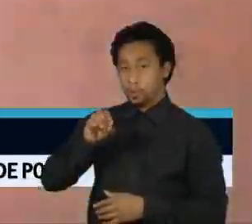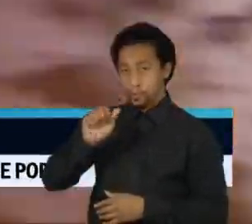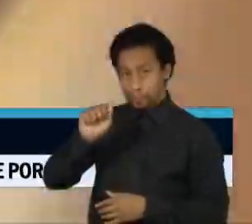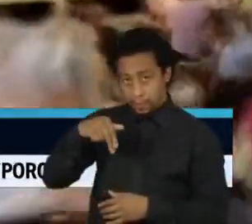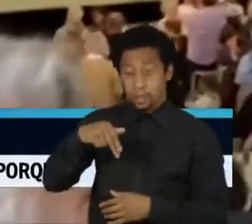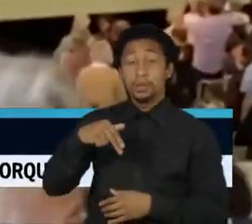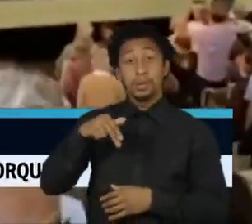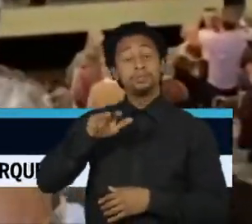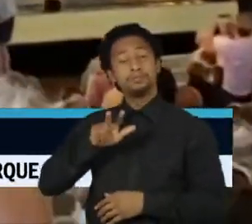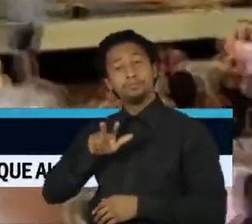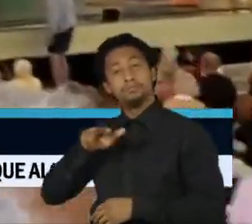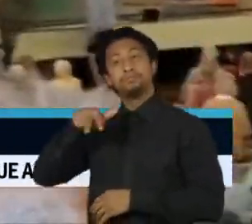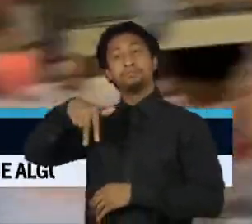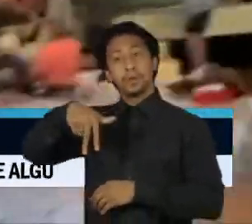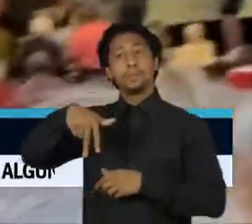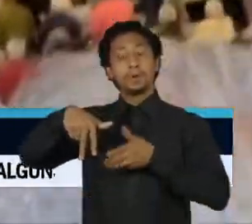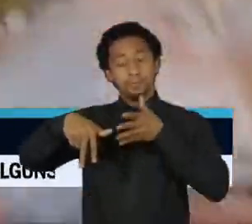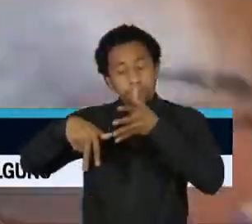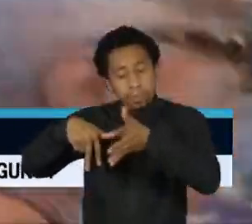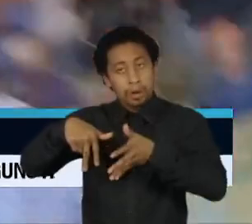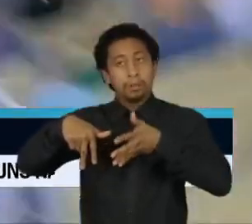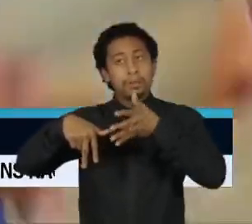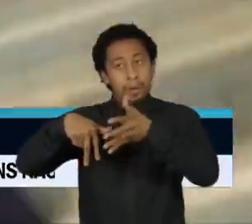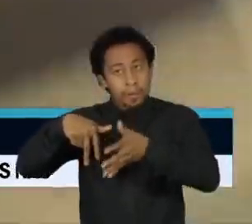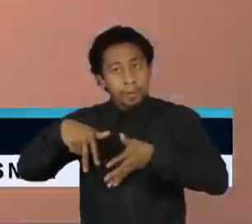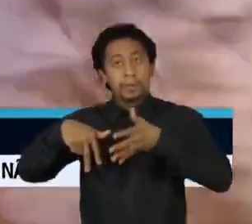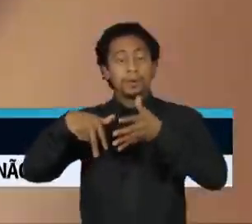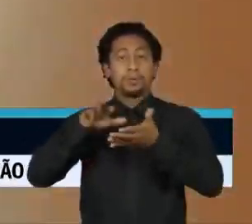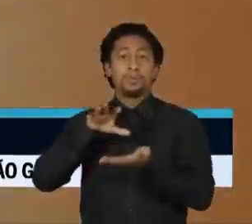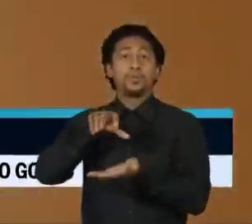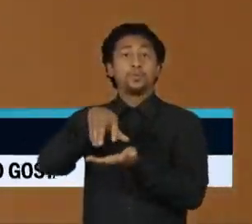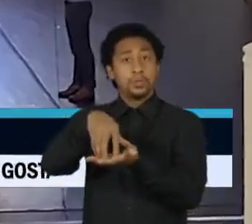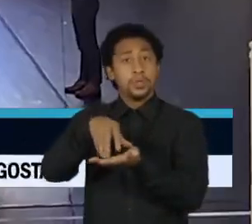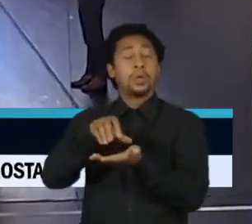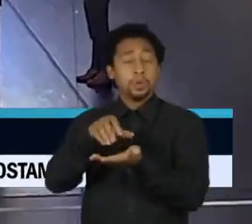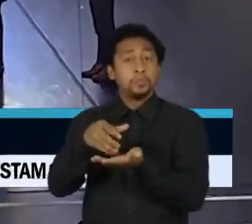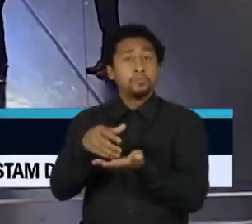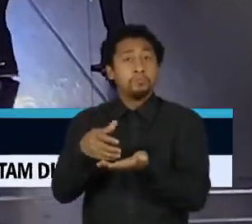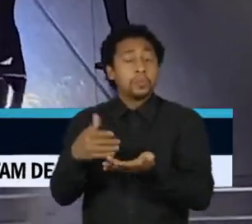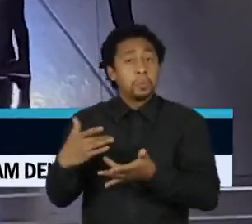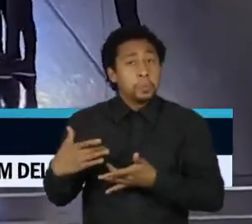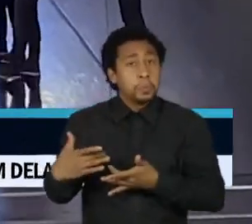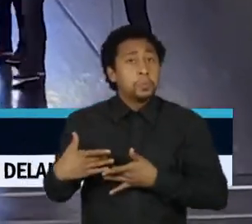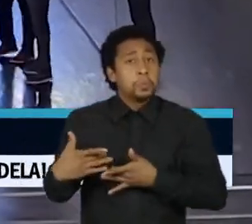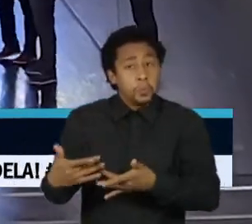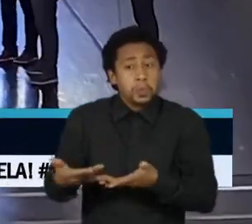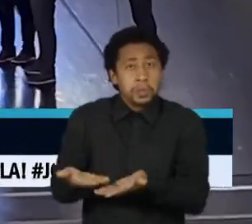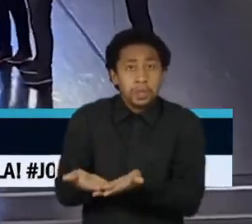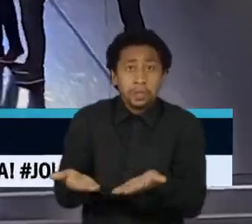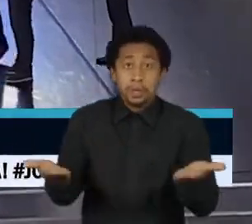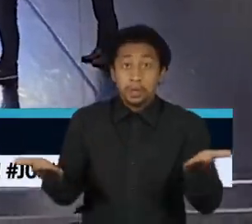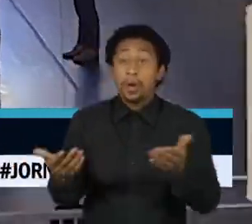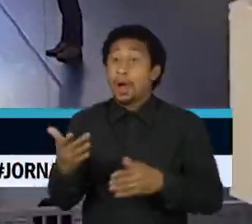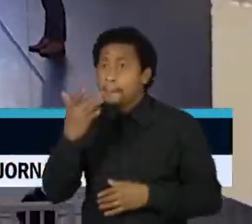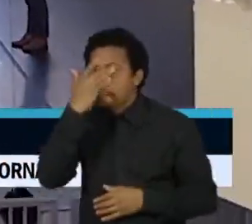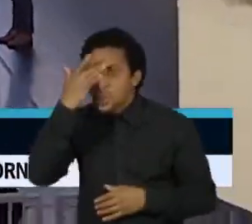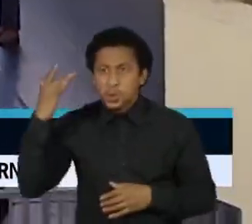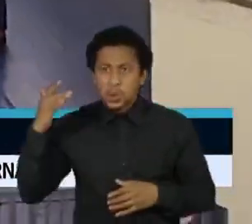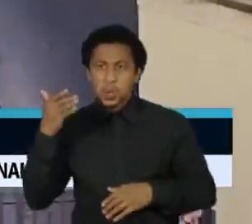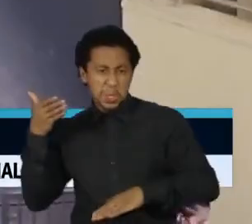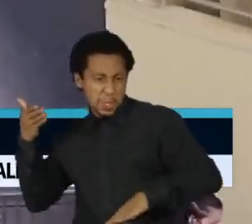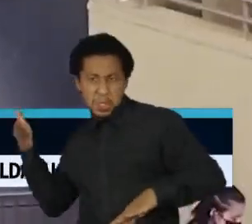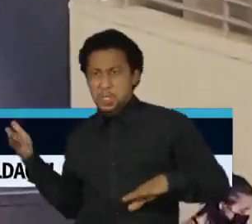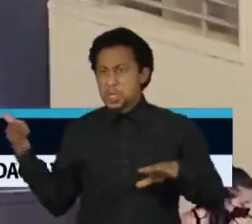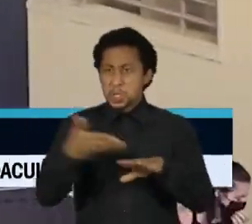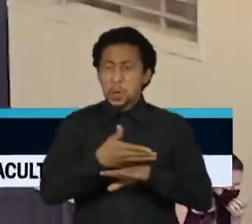acabado de subir no palco para fazer uma palestra em uma instituição beneficente o agressor invadiu o local e desferiu